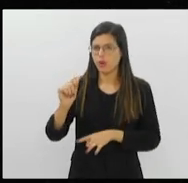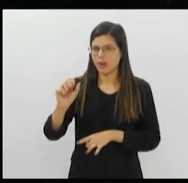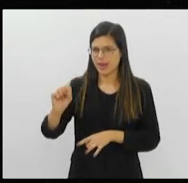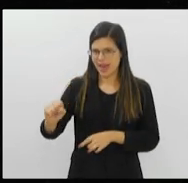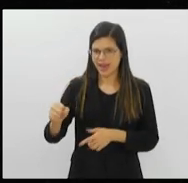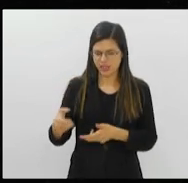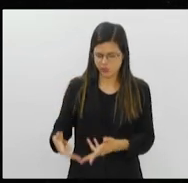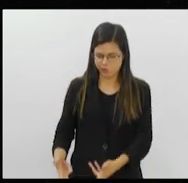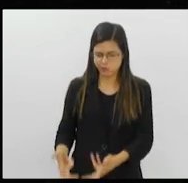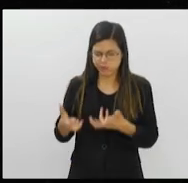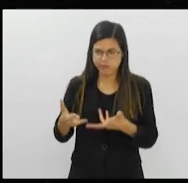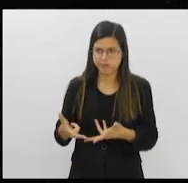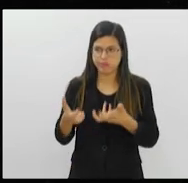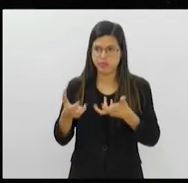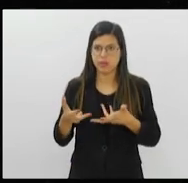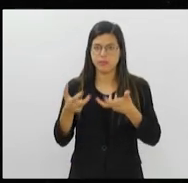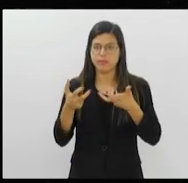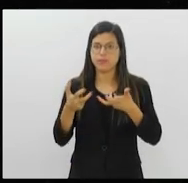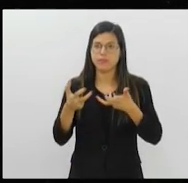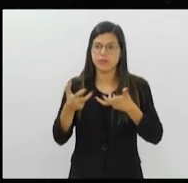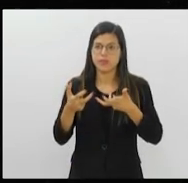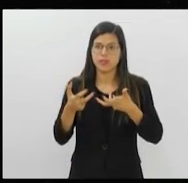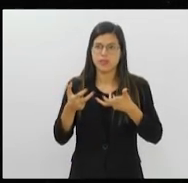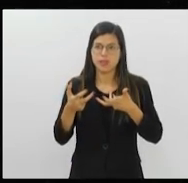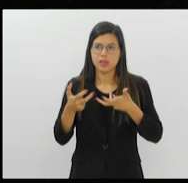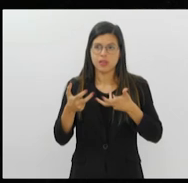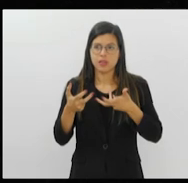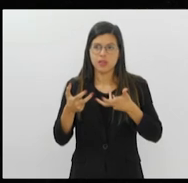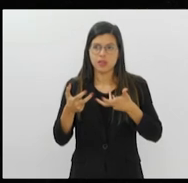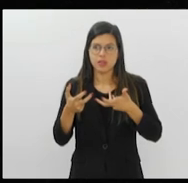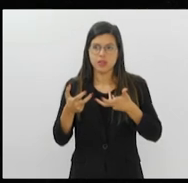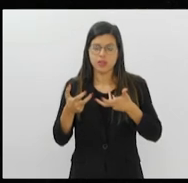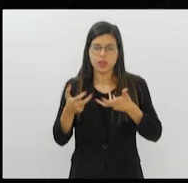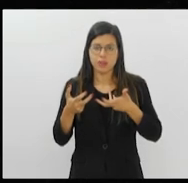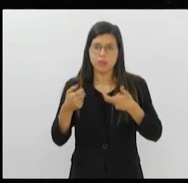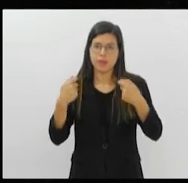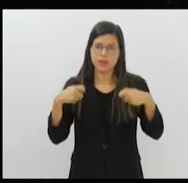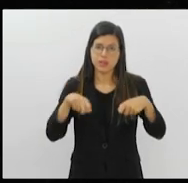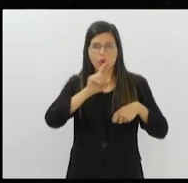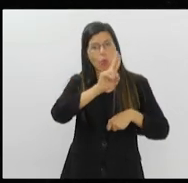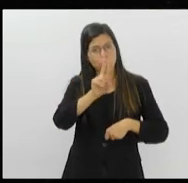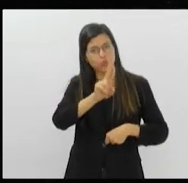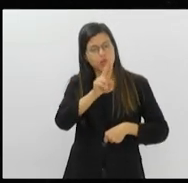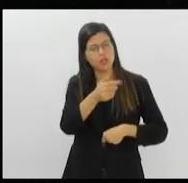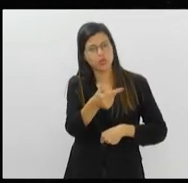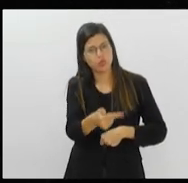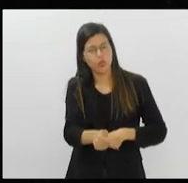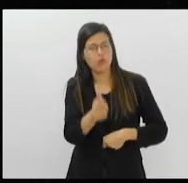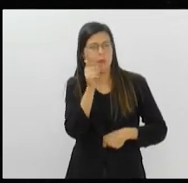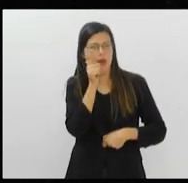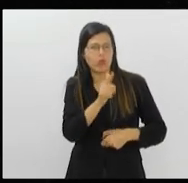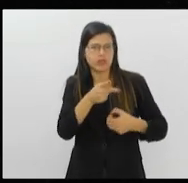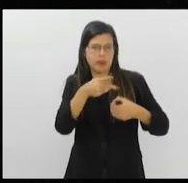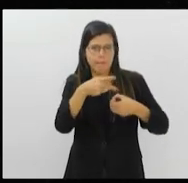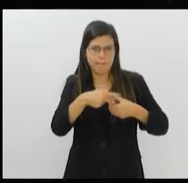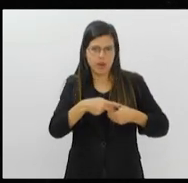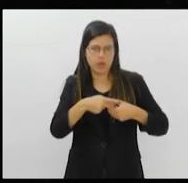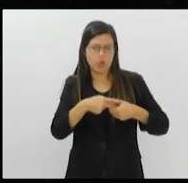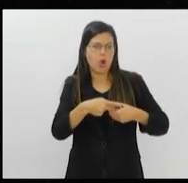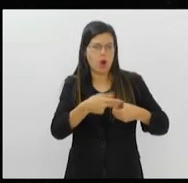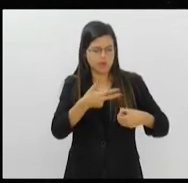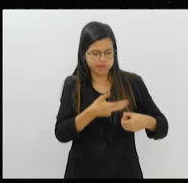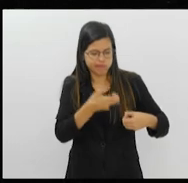é reinjetado nos poços para puxar o petróleo. E